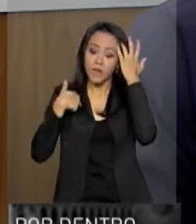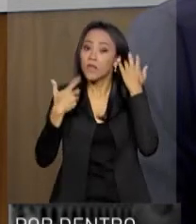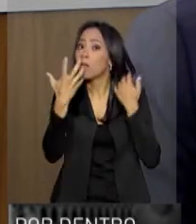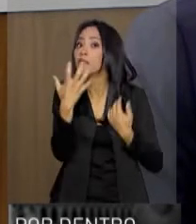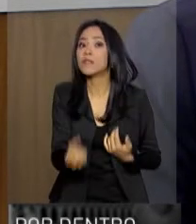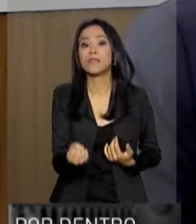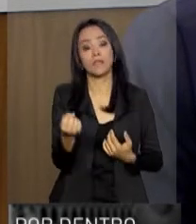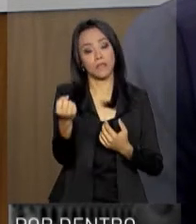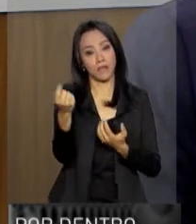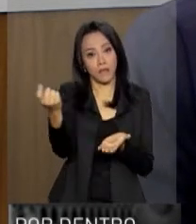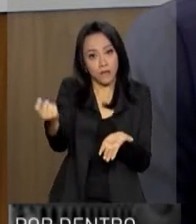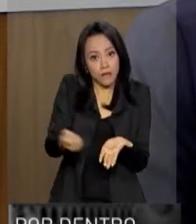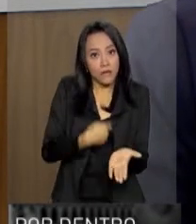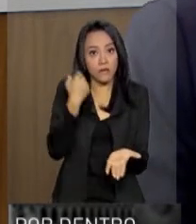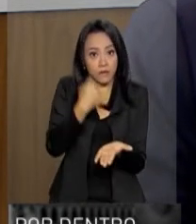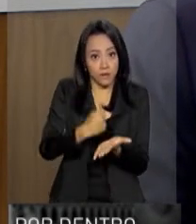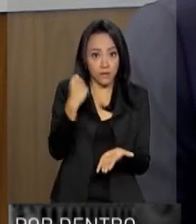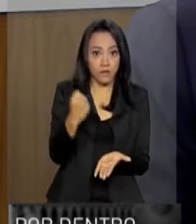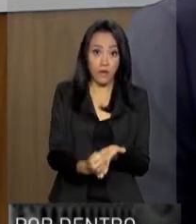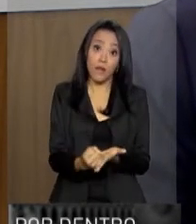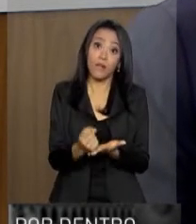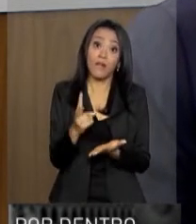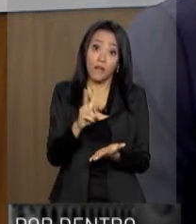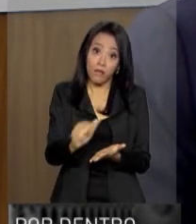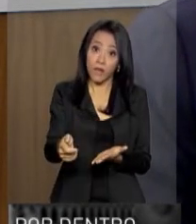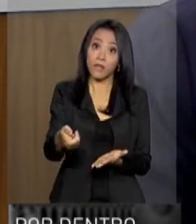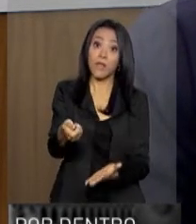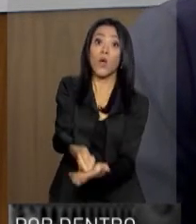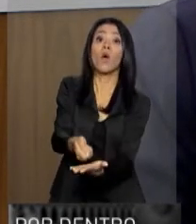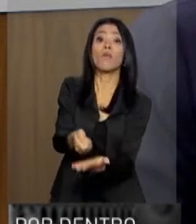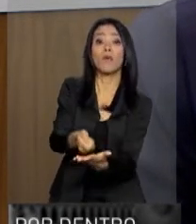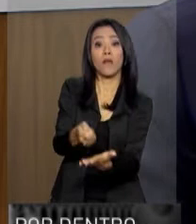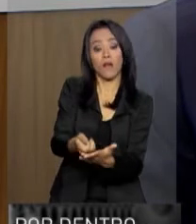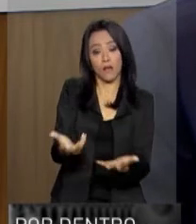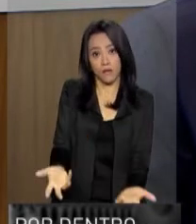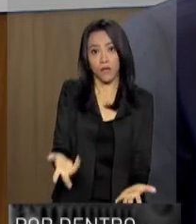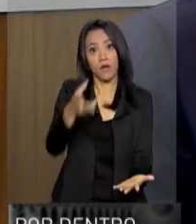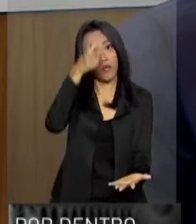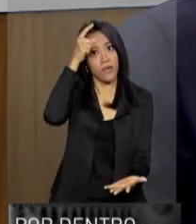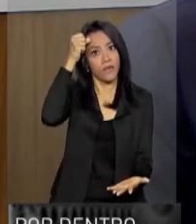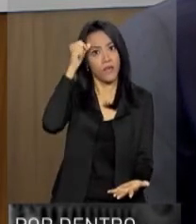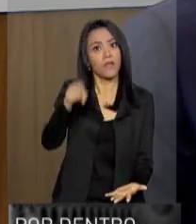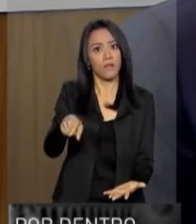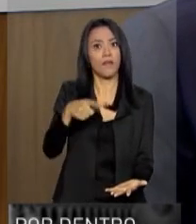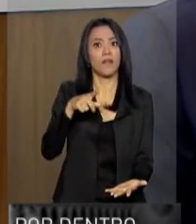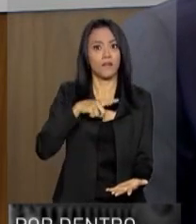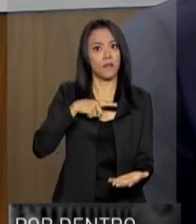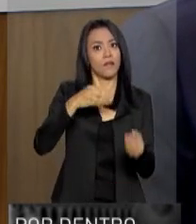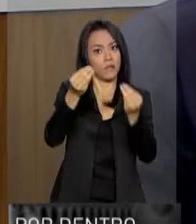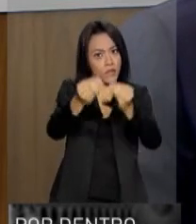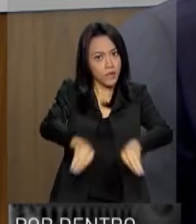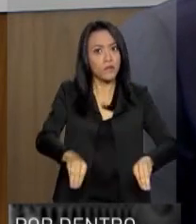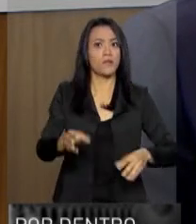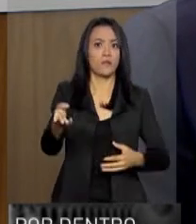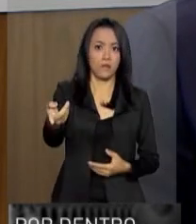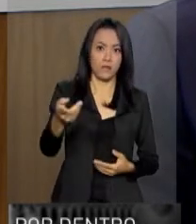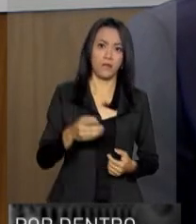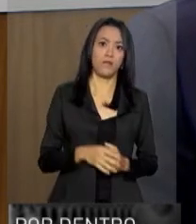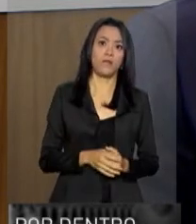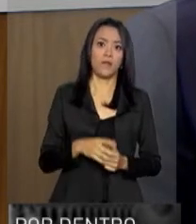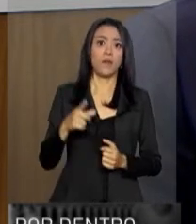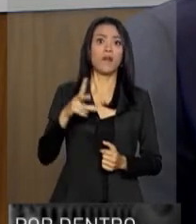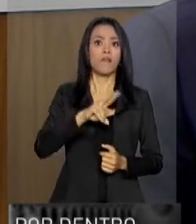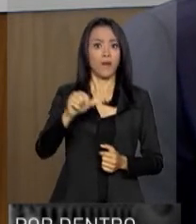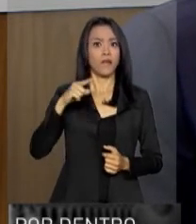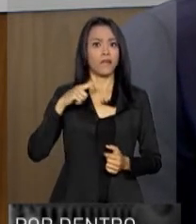adesão assinatura do contrato será cobrada pelos seus municípios o prefeito será penalizado eu diria que haverá grandes mobilizações